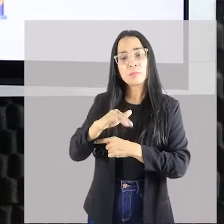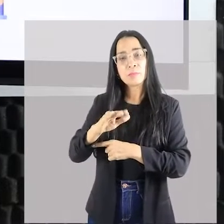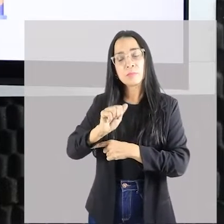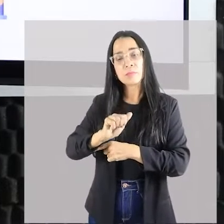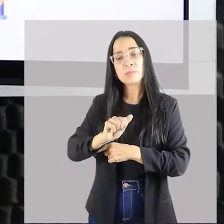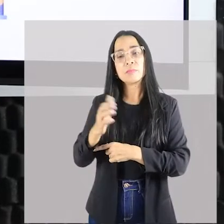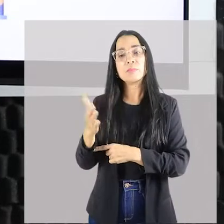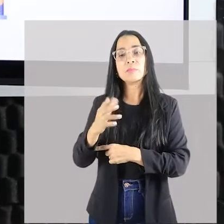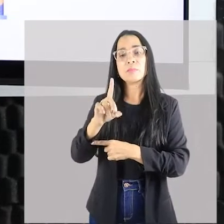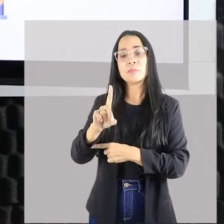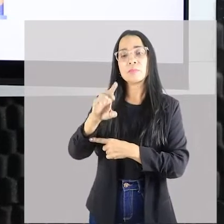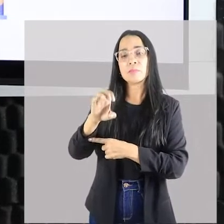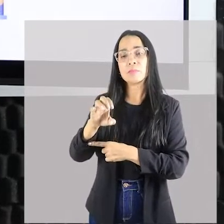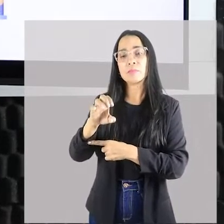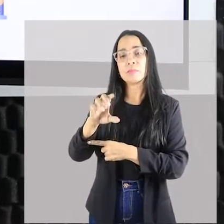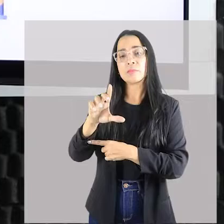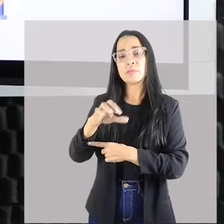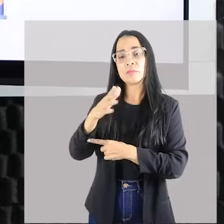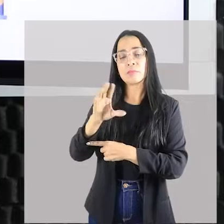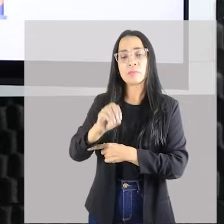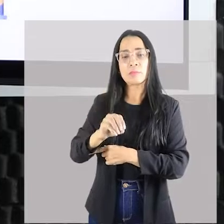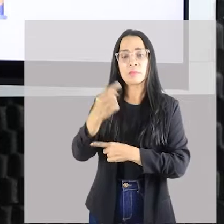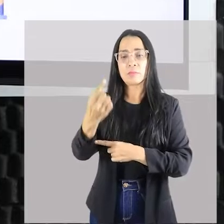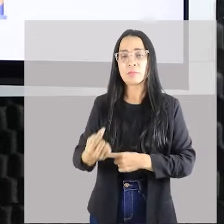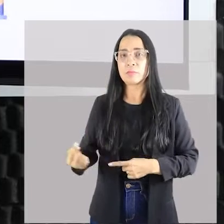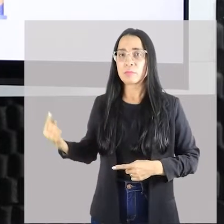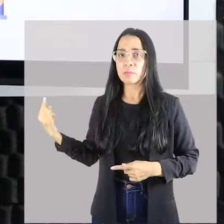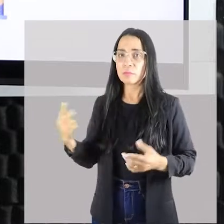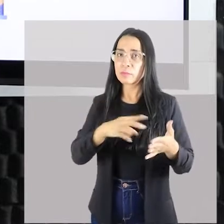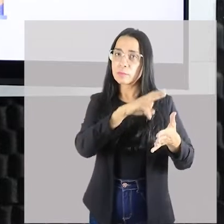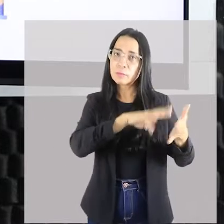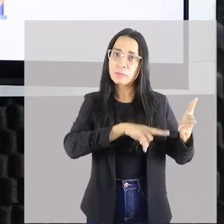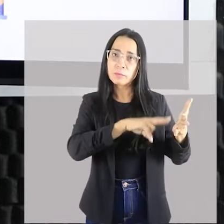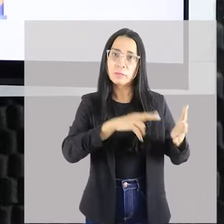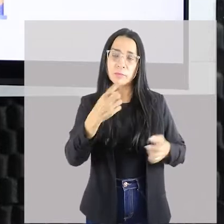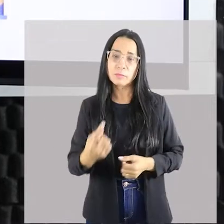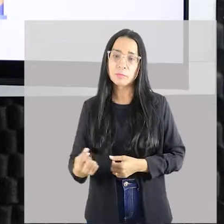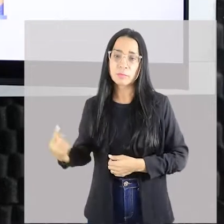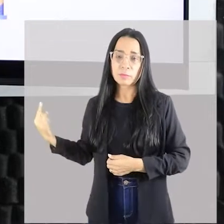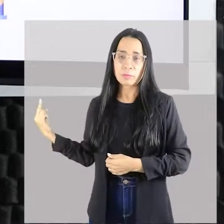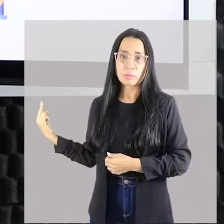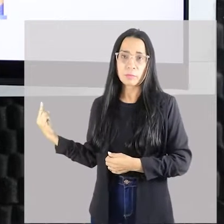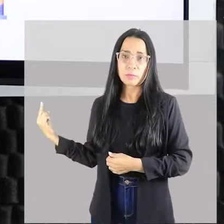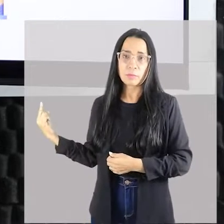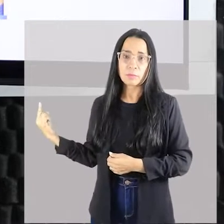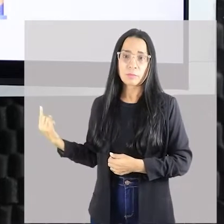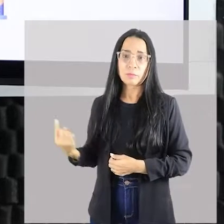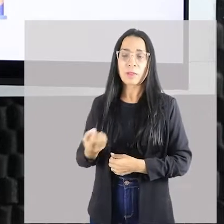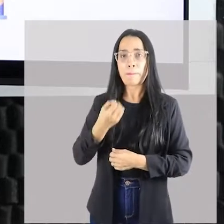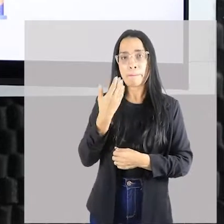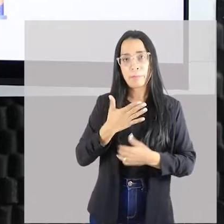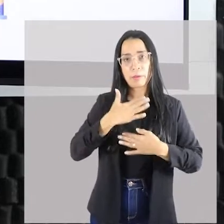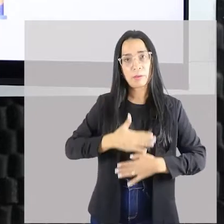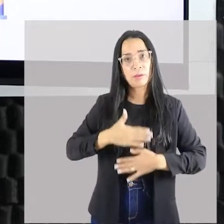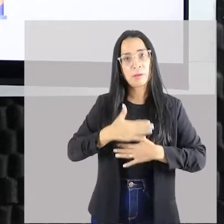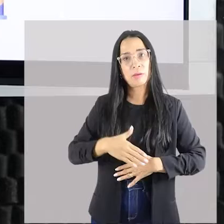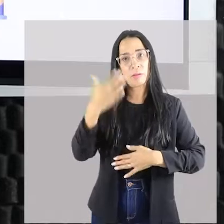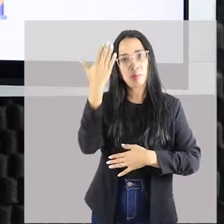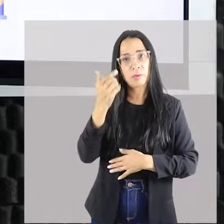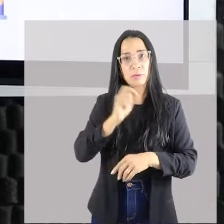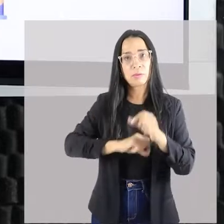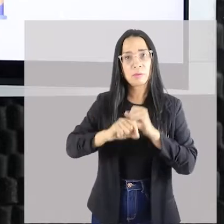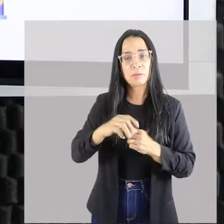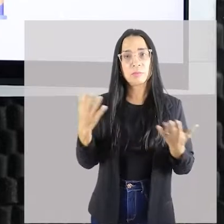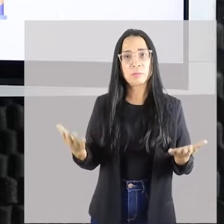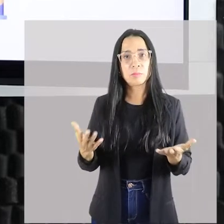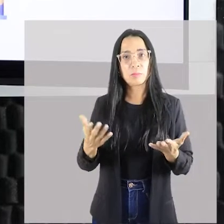comigo. Um ou mais pares de bases são removidos da sequência de DNA. Então, também bem tranquilo da gente